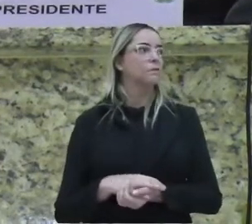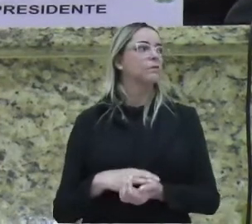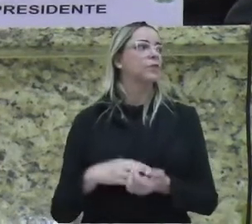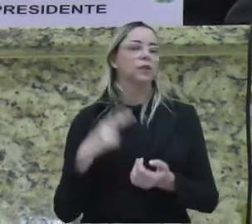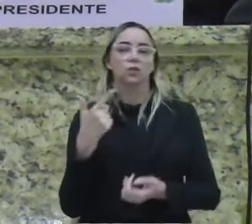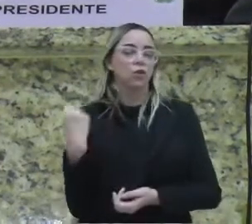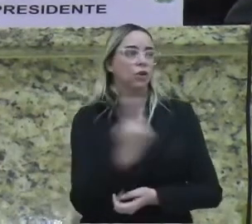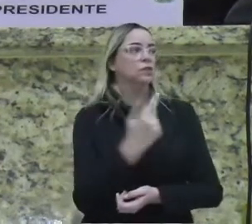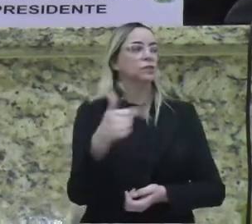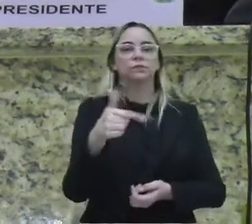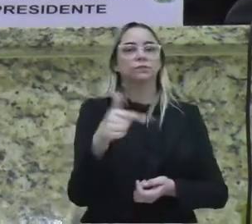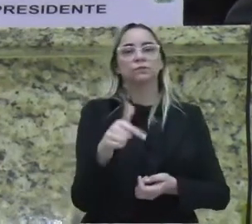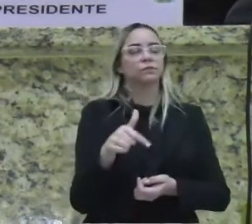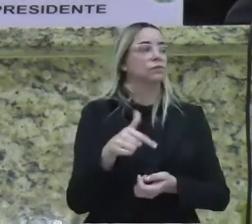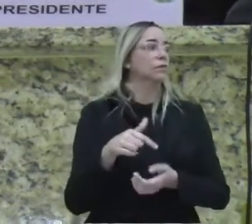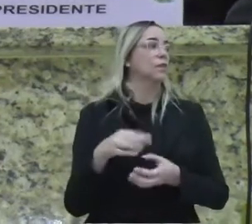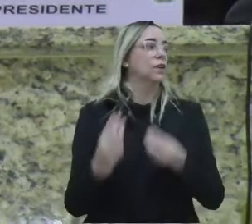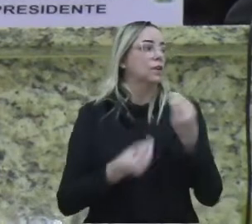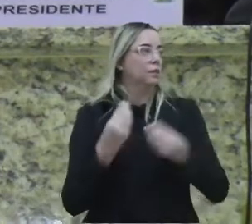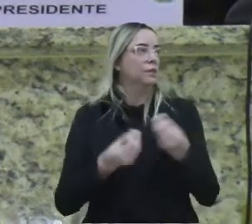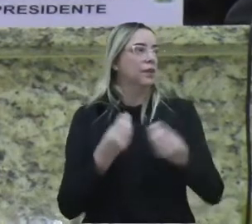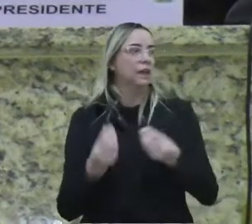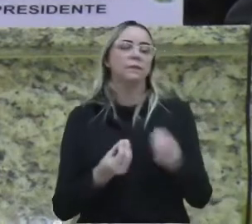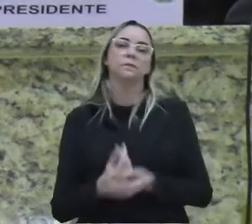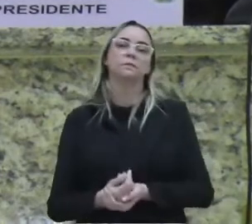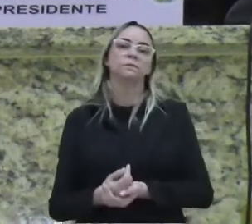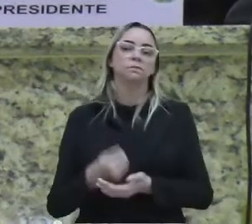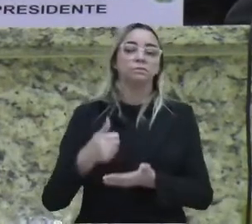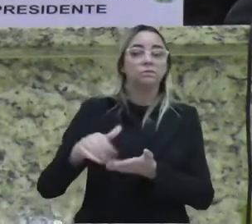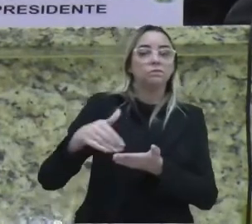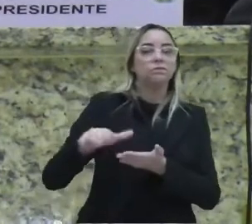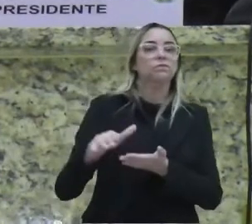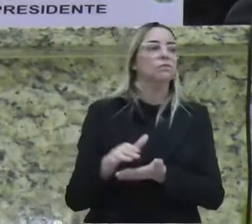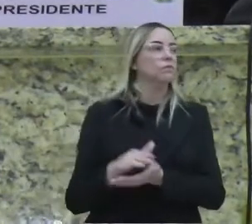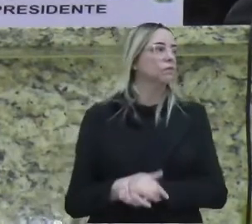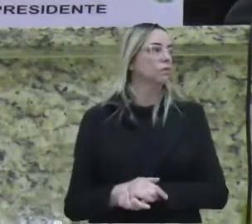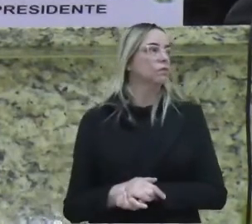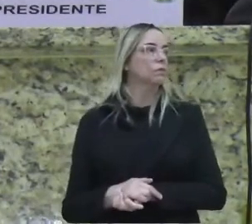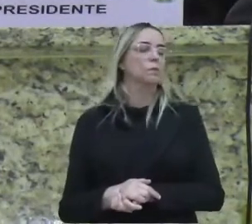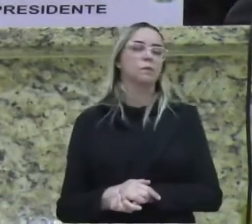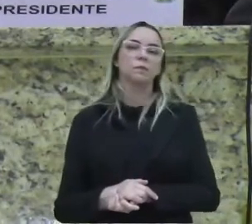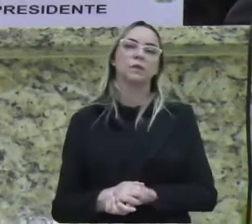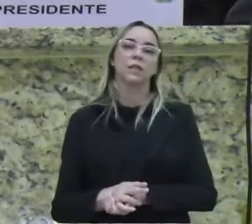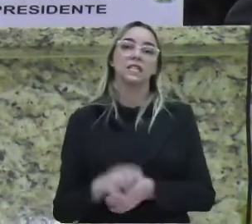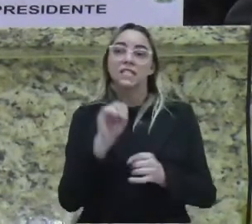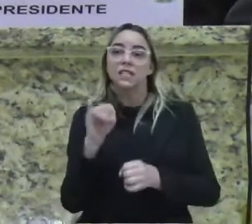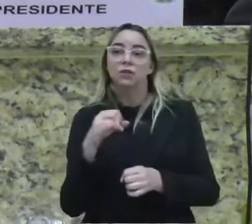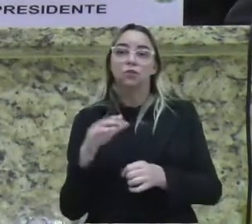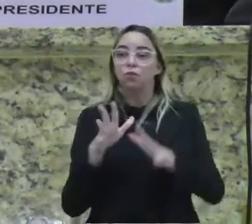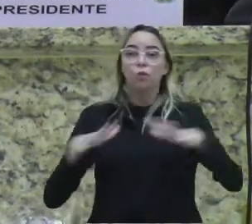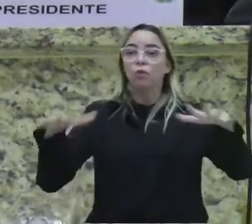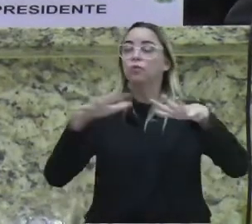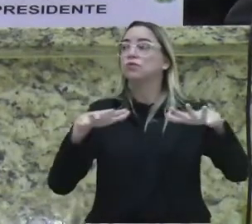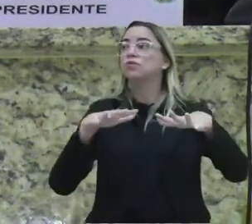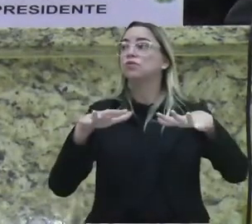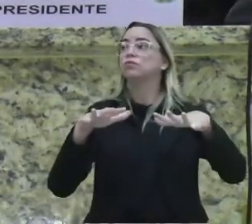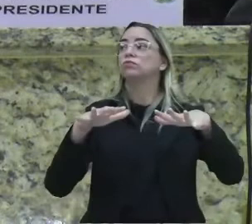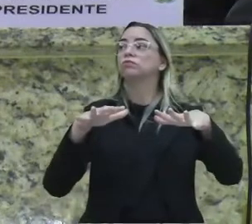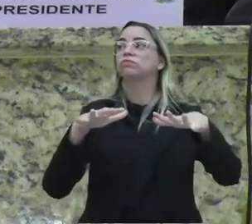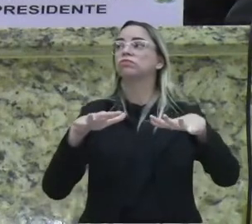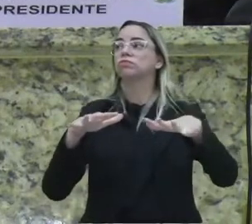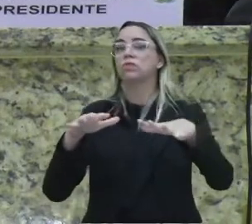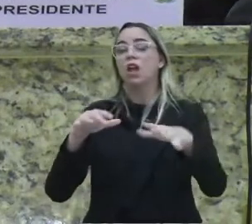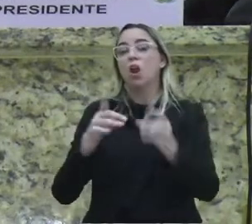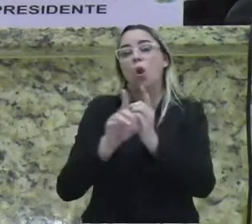tínhamos licenças, atestados, afastamentos. Por quê? Se todos estavam remotamente, então, muitas vezes, o professor